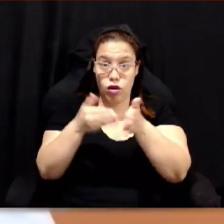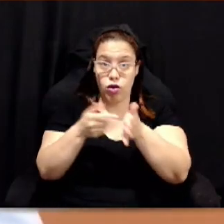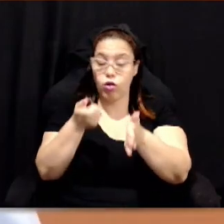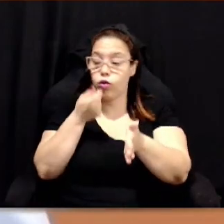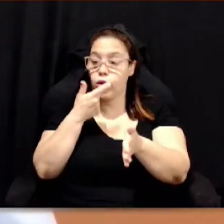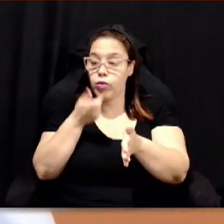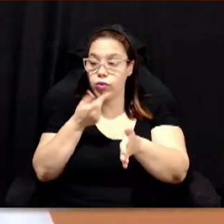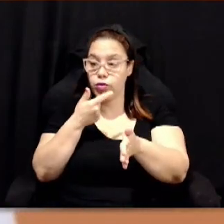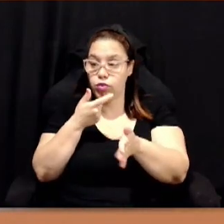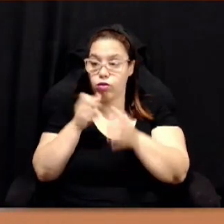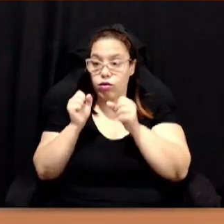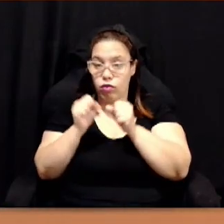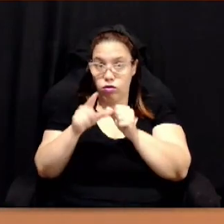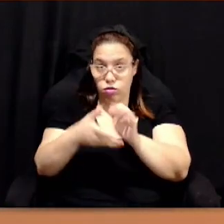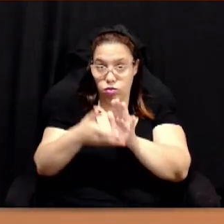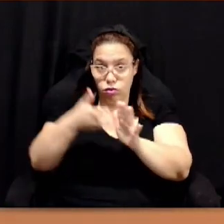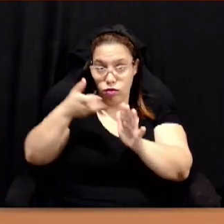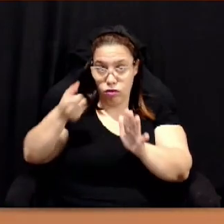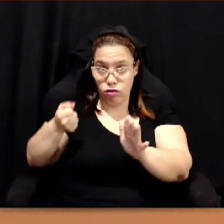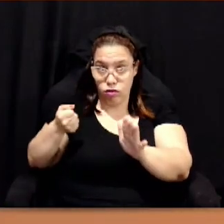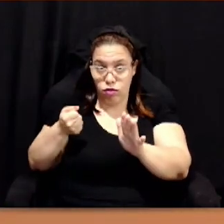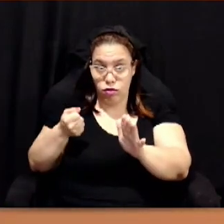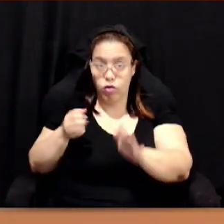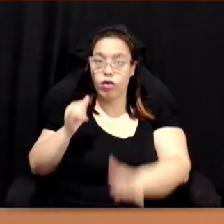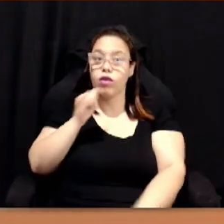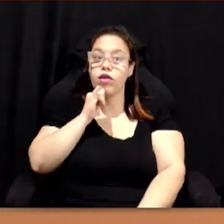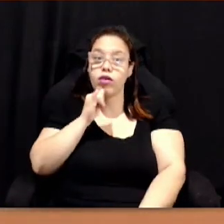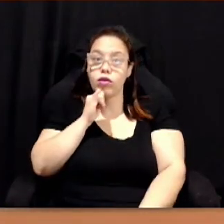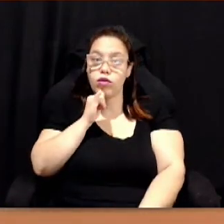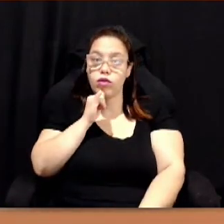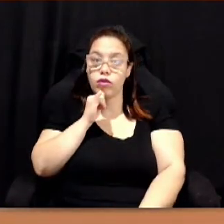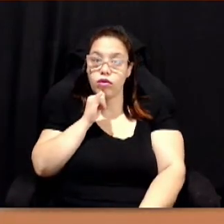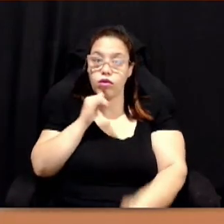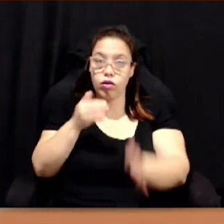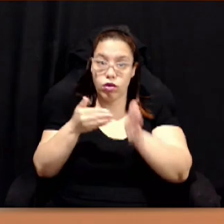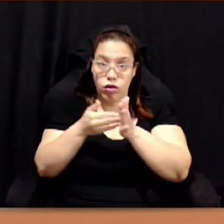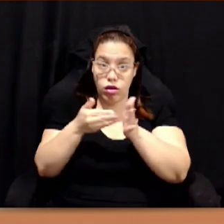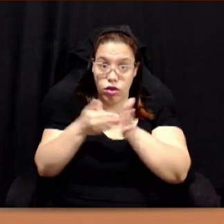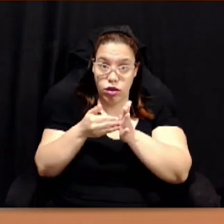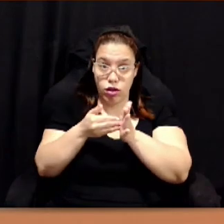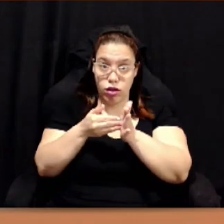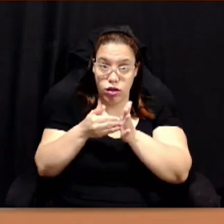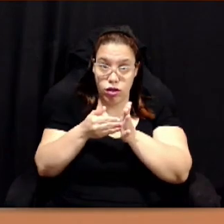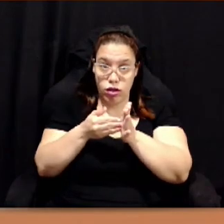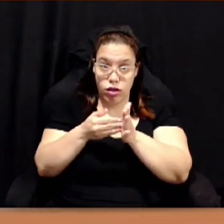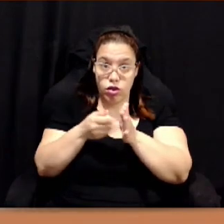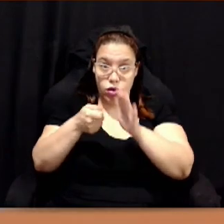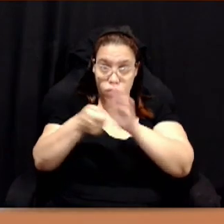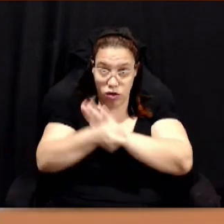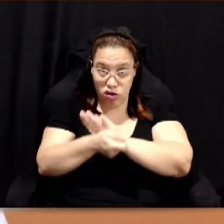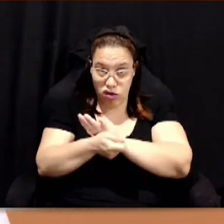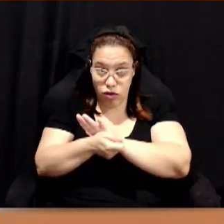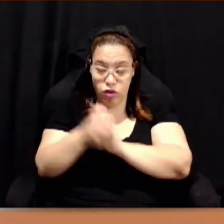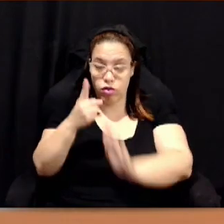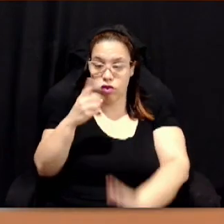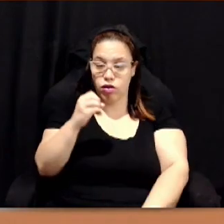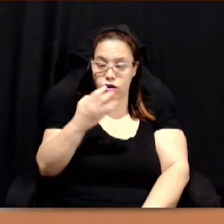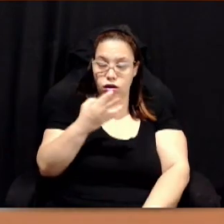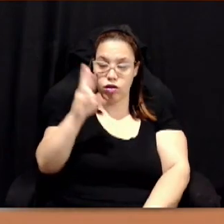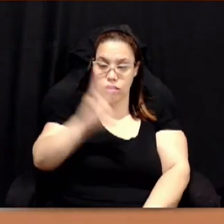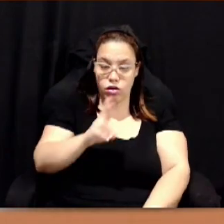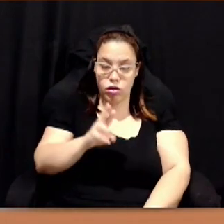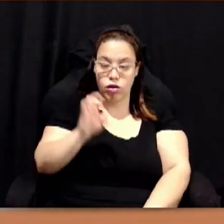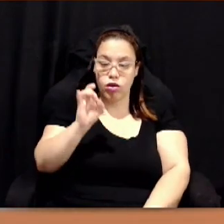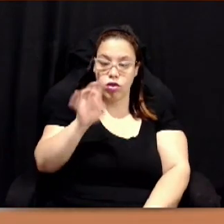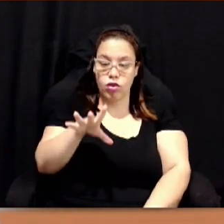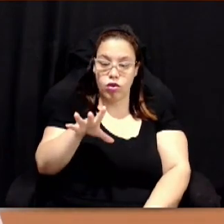poder retirar. Então, quer dizer, vamos dar um exemplo, vai ser descontado, vai ser creditado essa empresa R$ 104,00, só que, vamos lá,